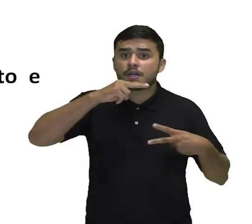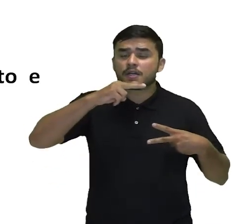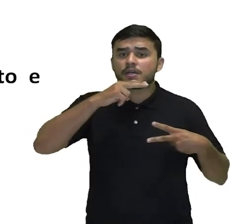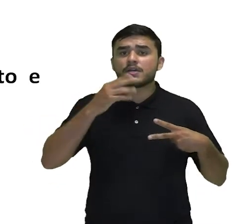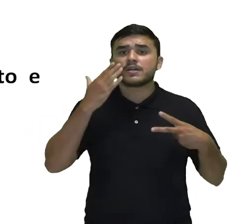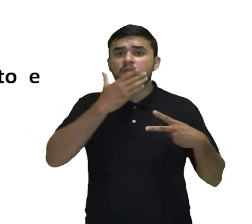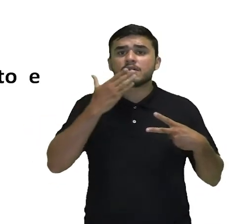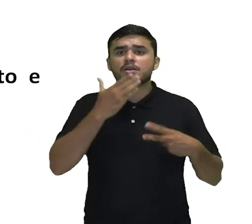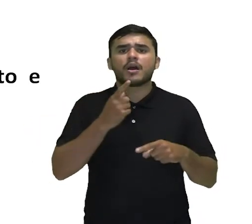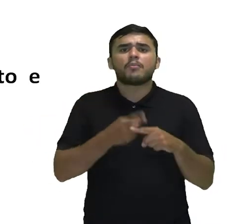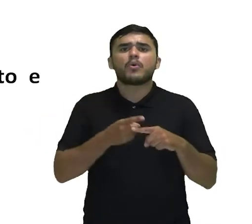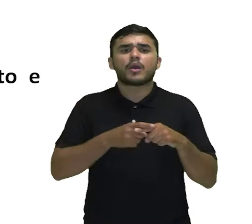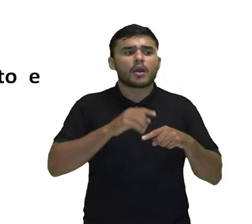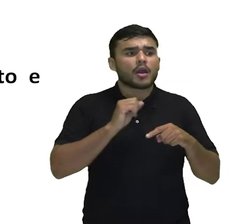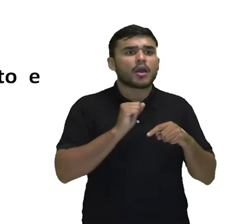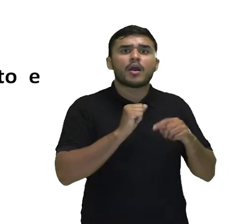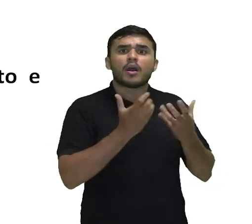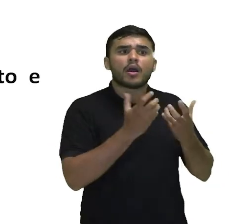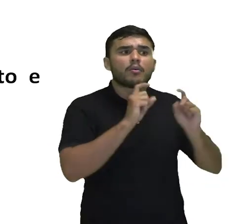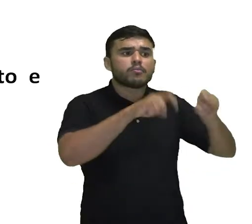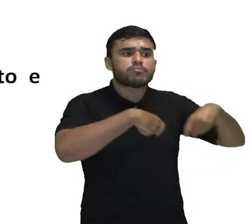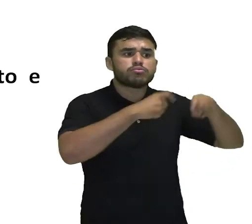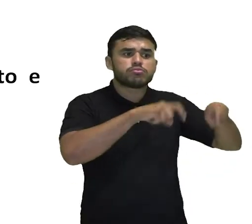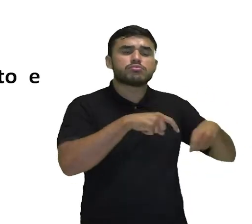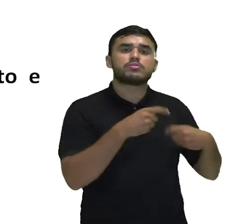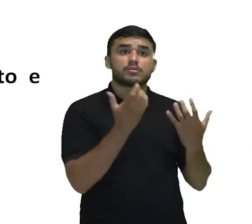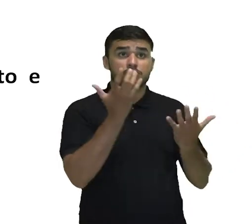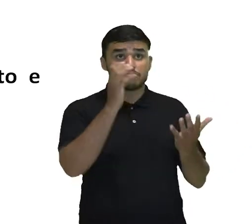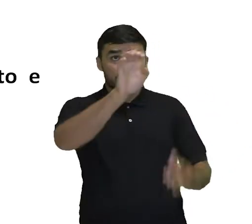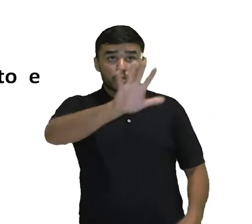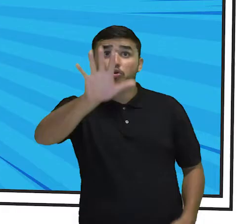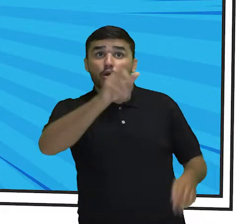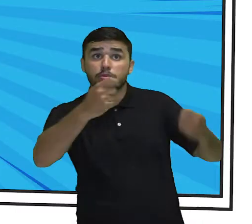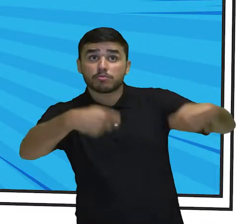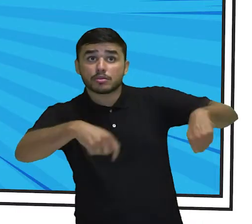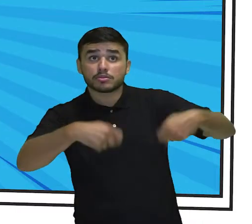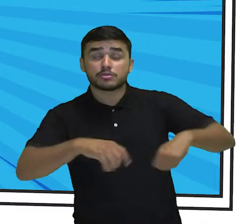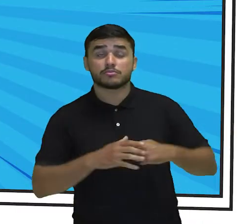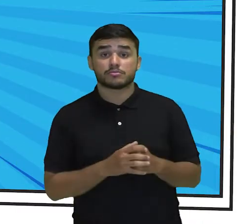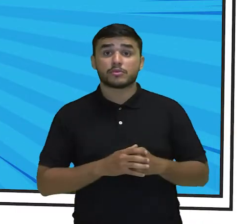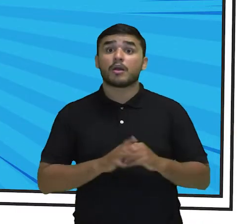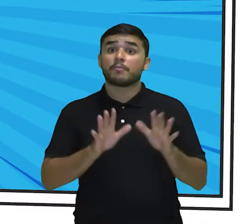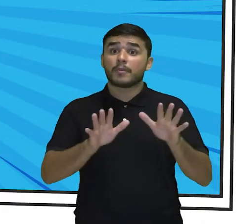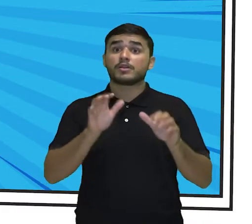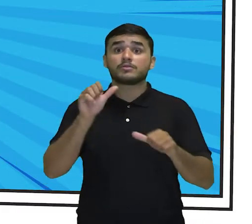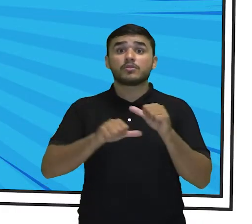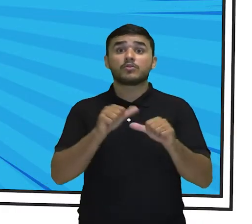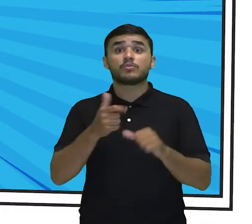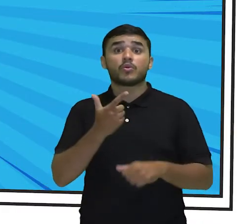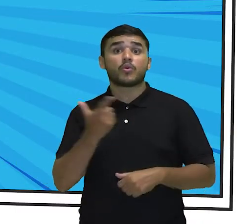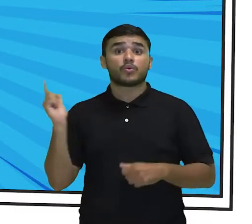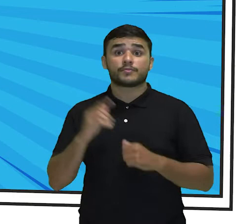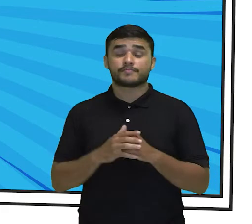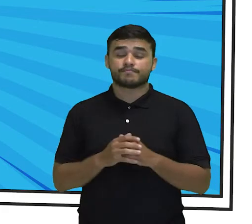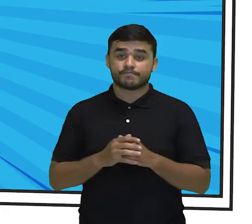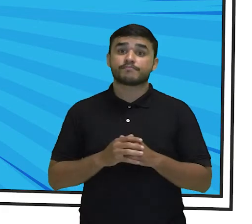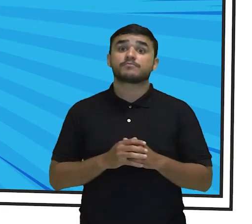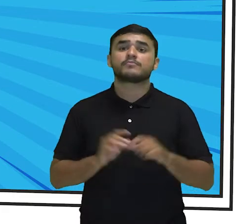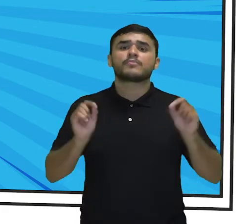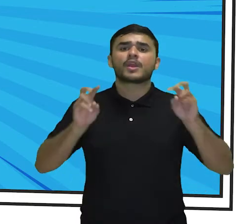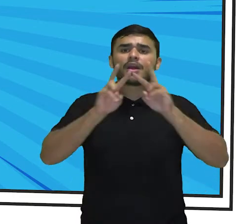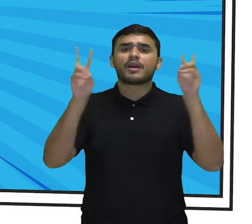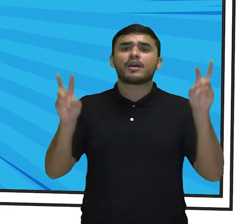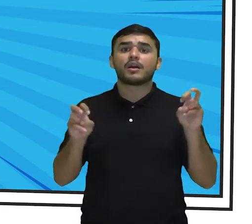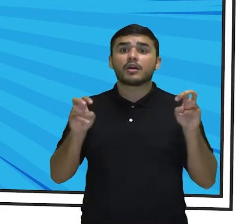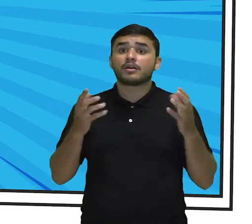produzimos cana-de-açúcar? Vamos lá, porque a Europa quer. Eu já entendi isso. Mas também por outra coisa. Porque a gente não